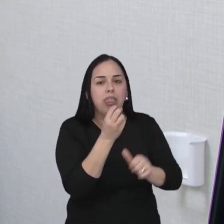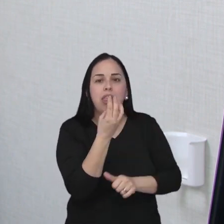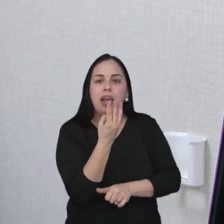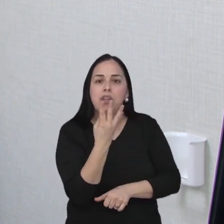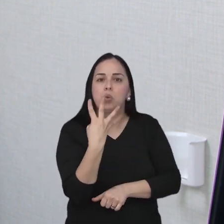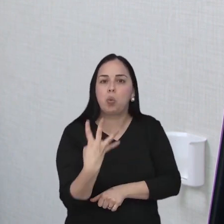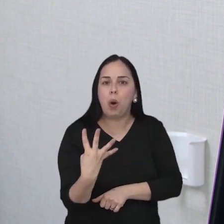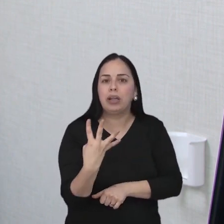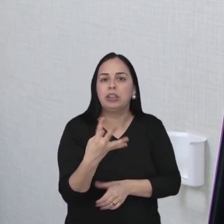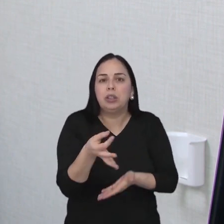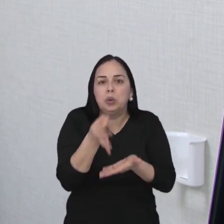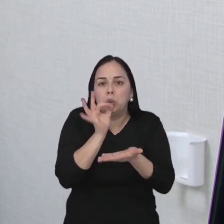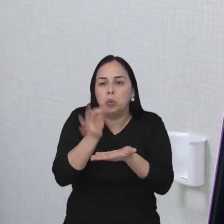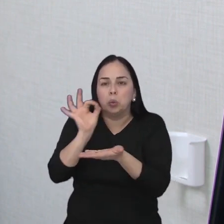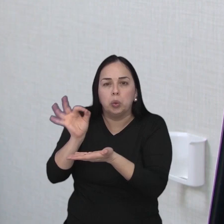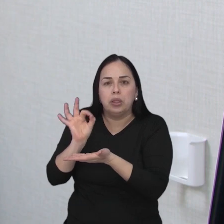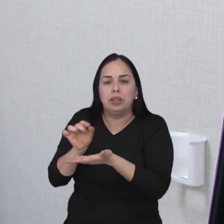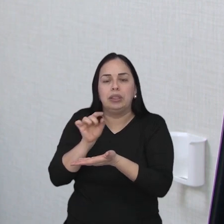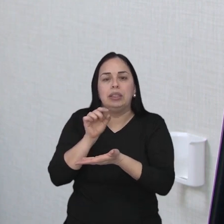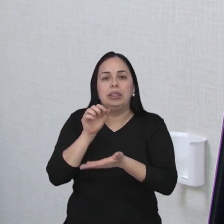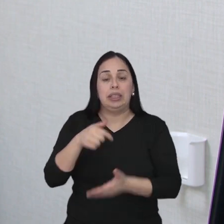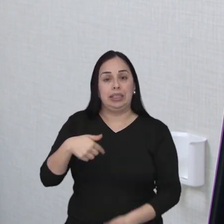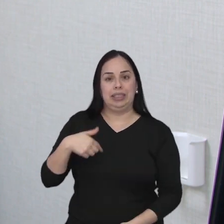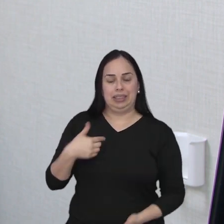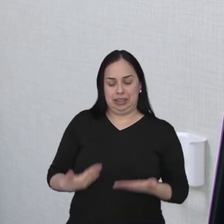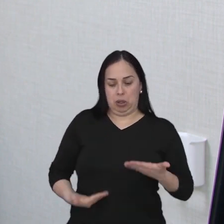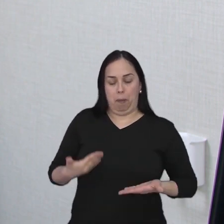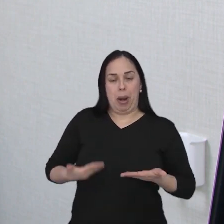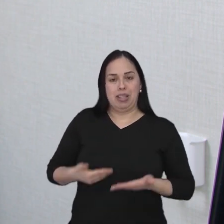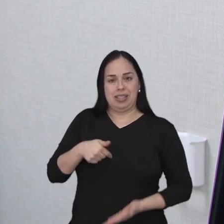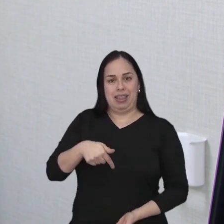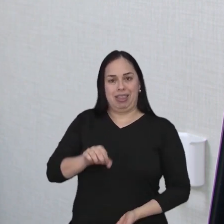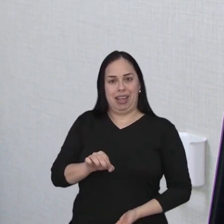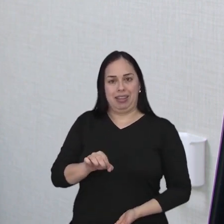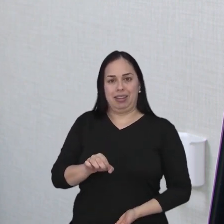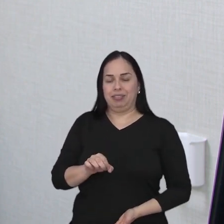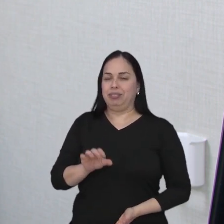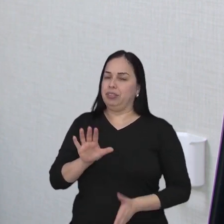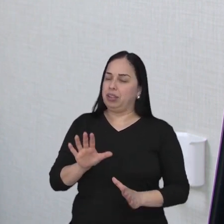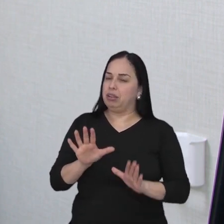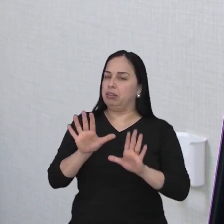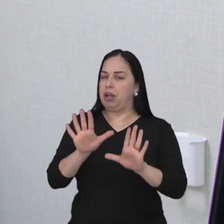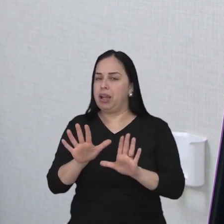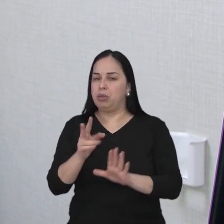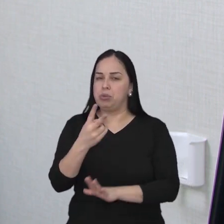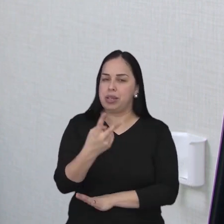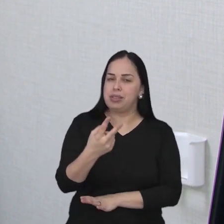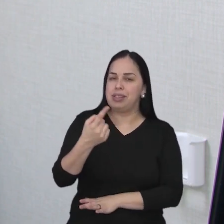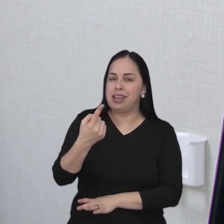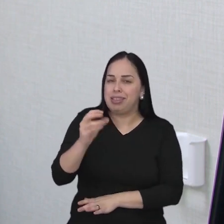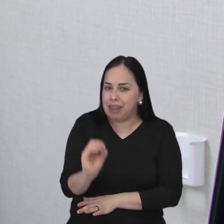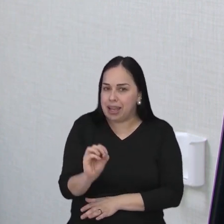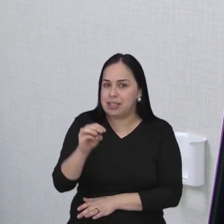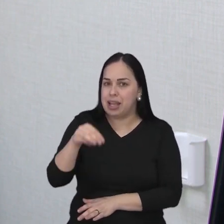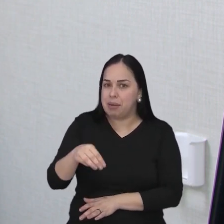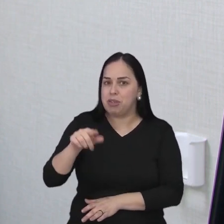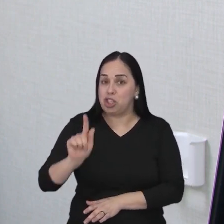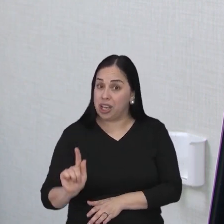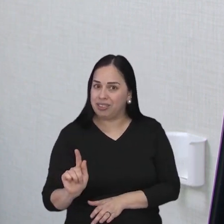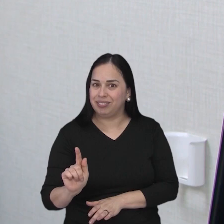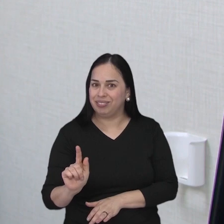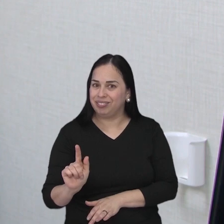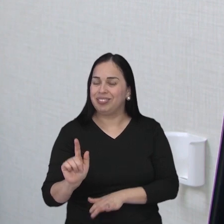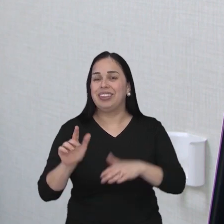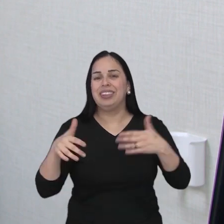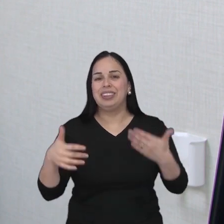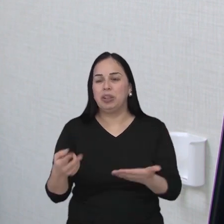3, 4 xícaras de café, se você tem 70 quilos aí, o máximo vai ser 210 miligramas. Então, 3, 4 xícaras já